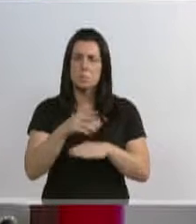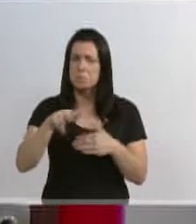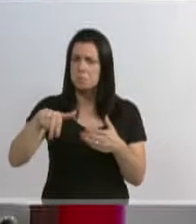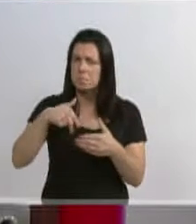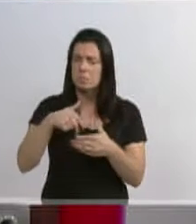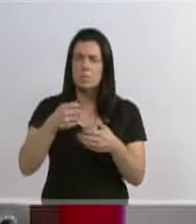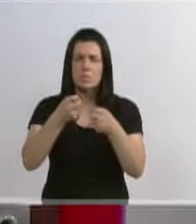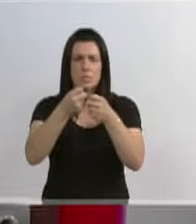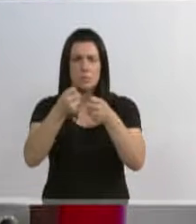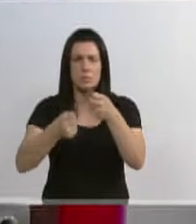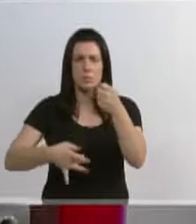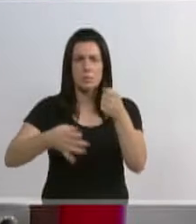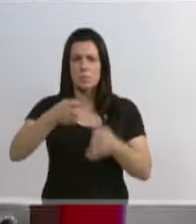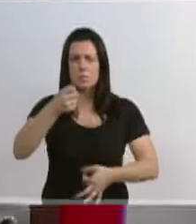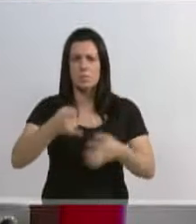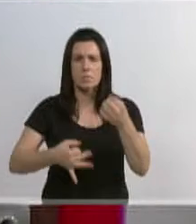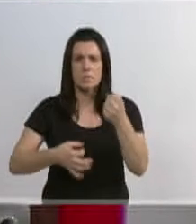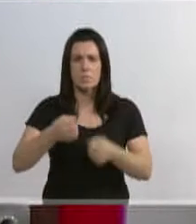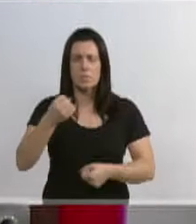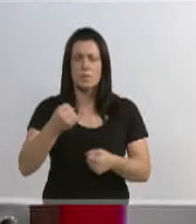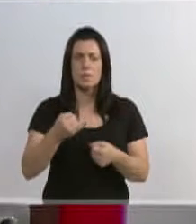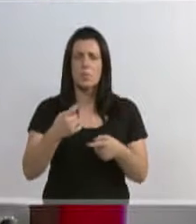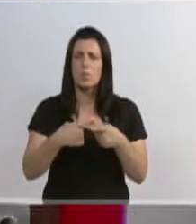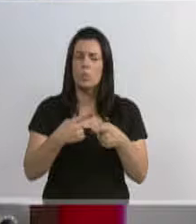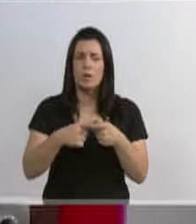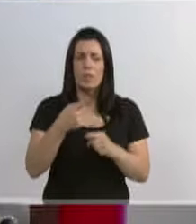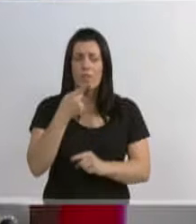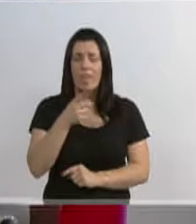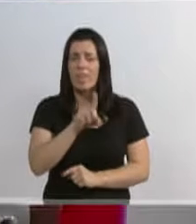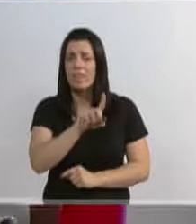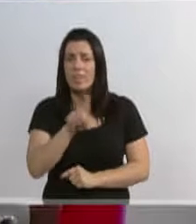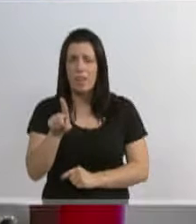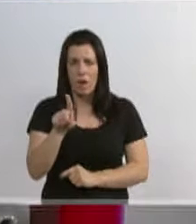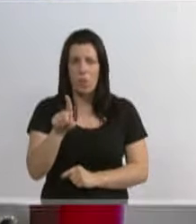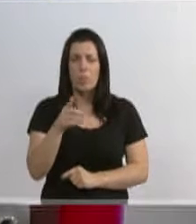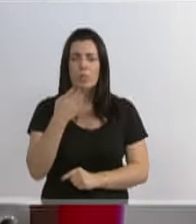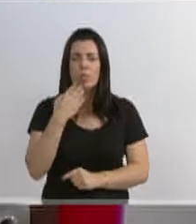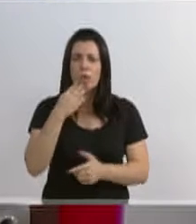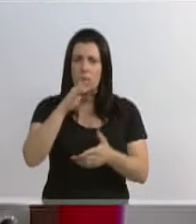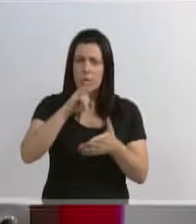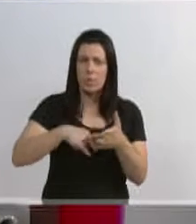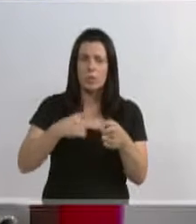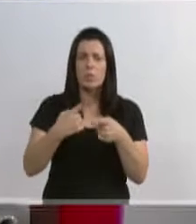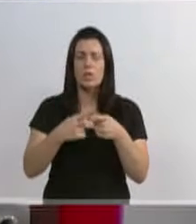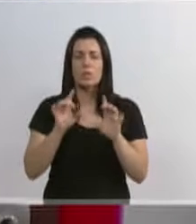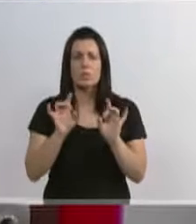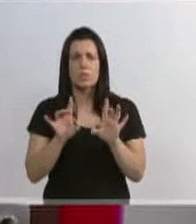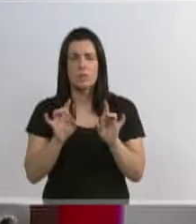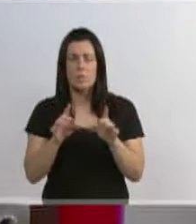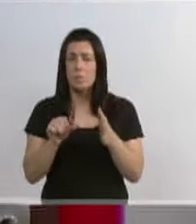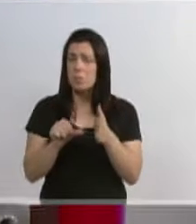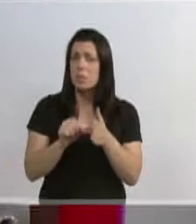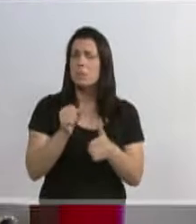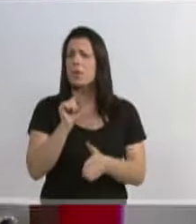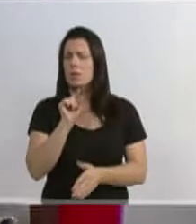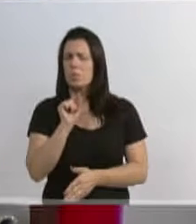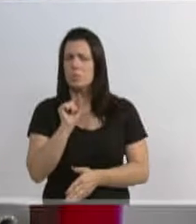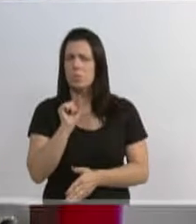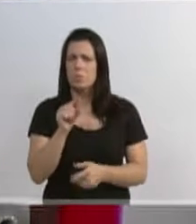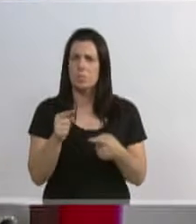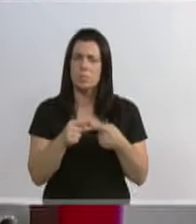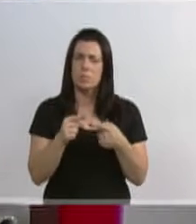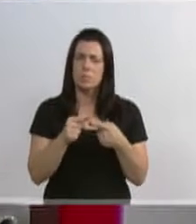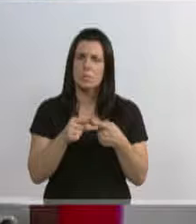momento para explicar quais são os motivos que me levarão a dizer não para esse requerimento. Em especial, primeiro, que